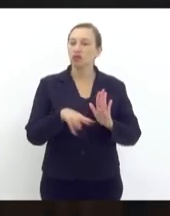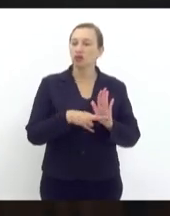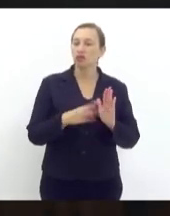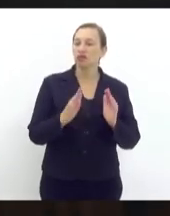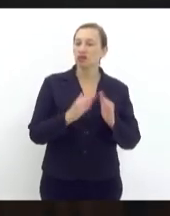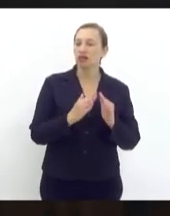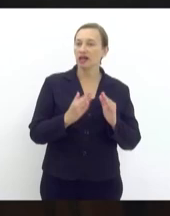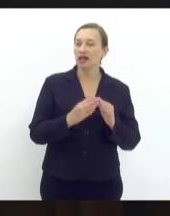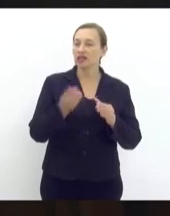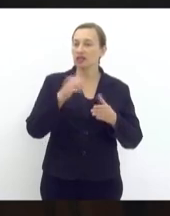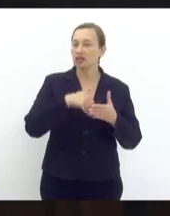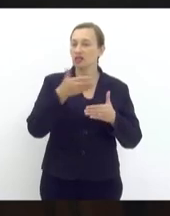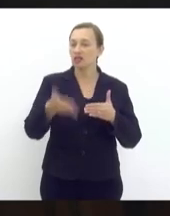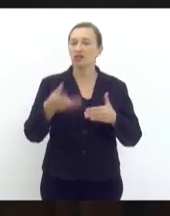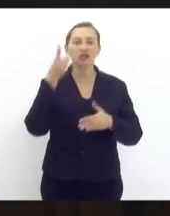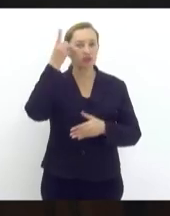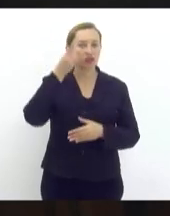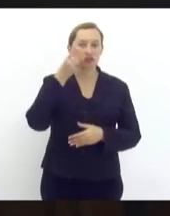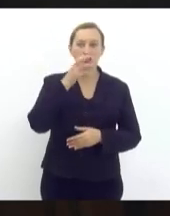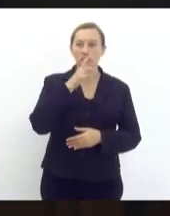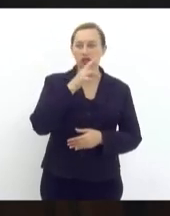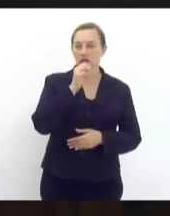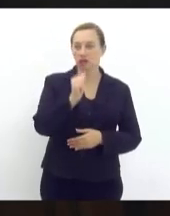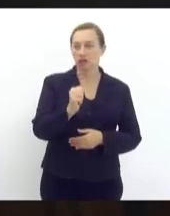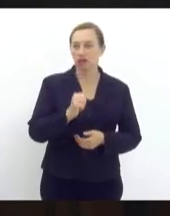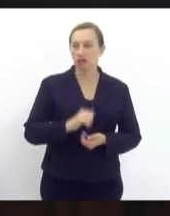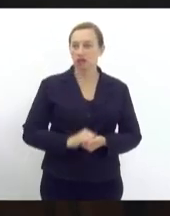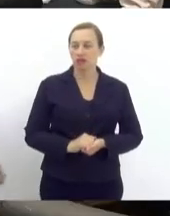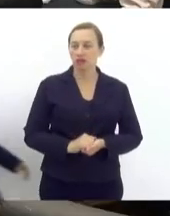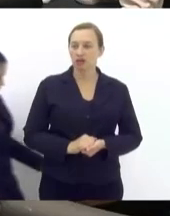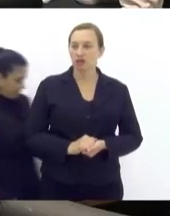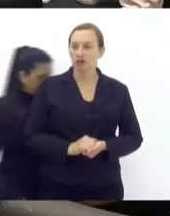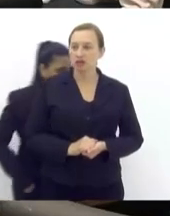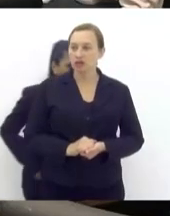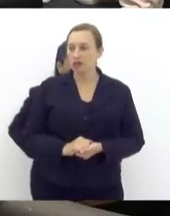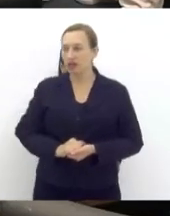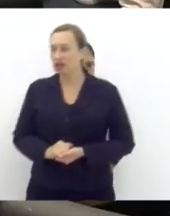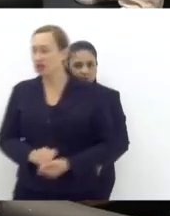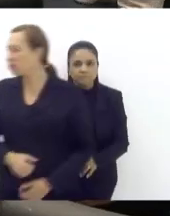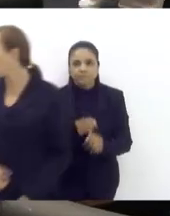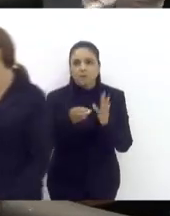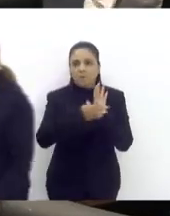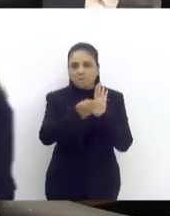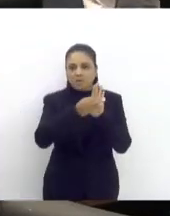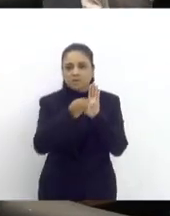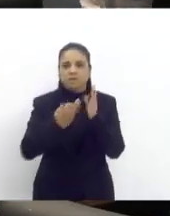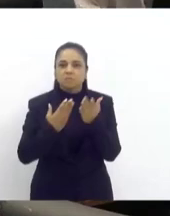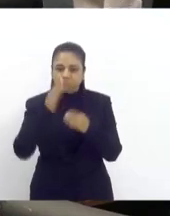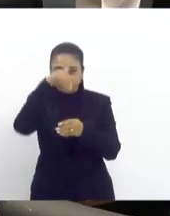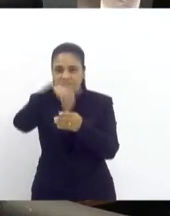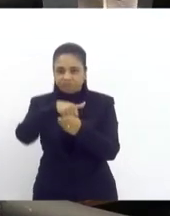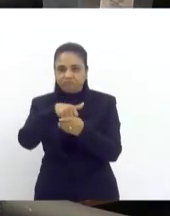externas Deputado Rodrigo Amorim parecer é favorável senhor presidente